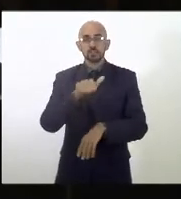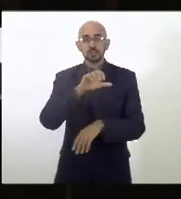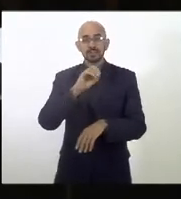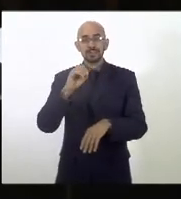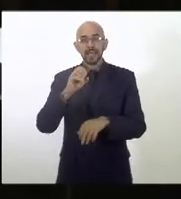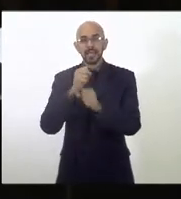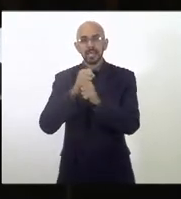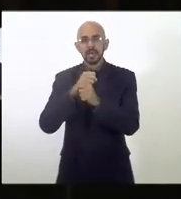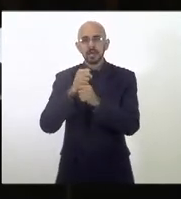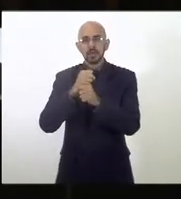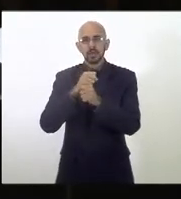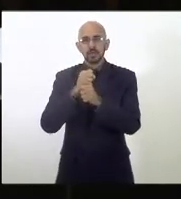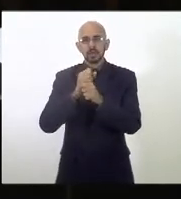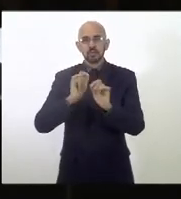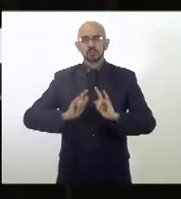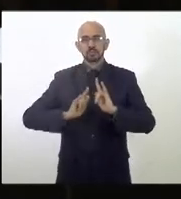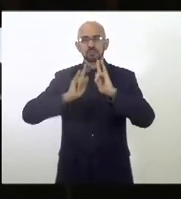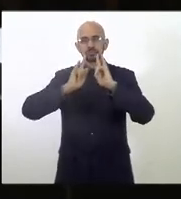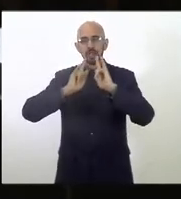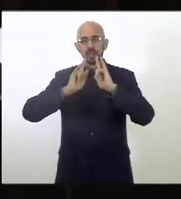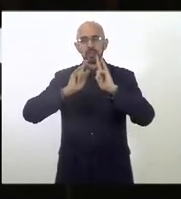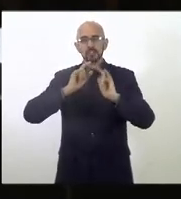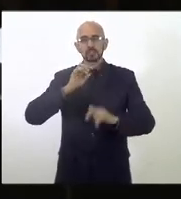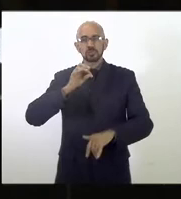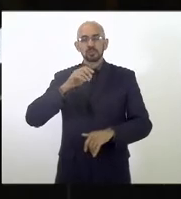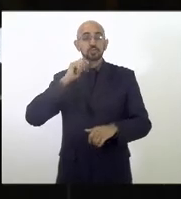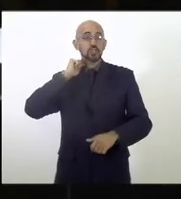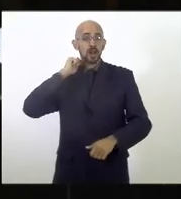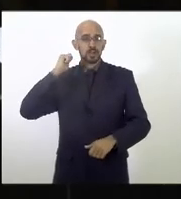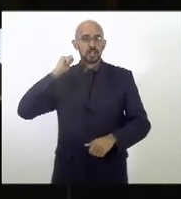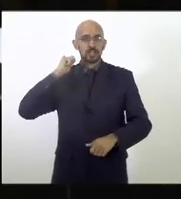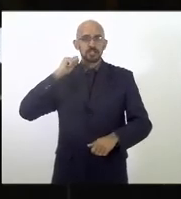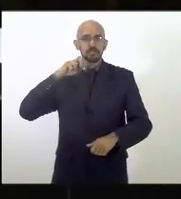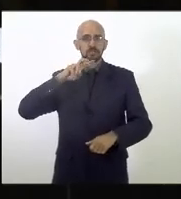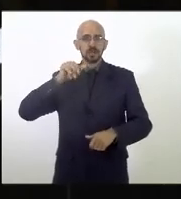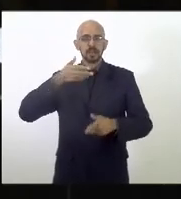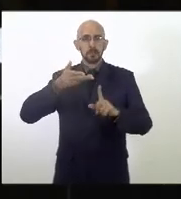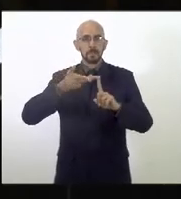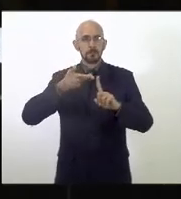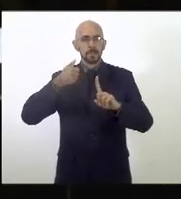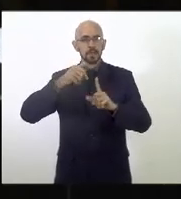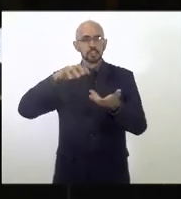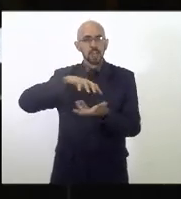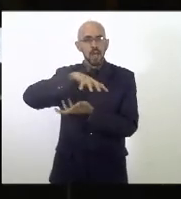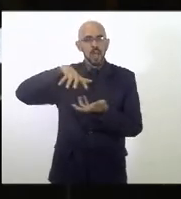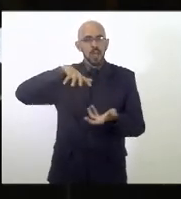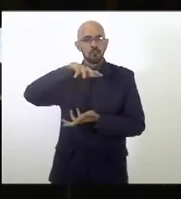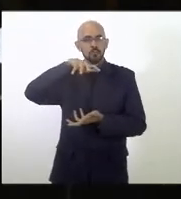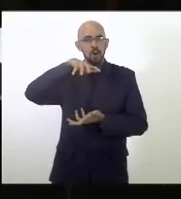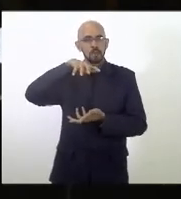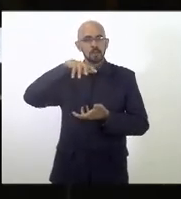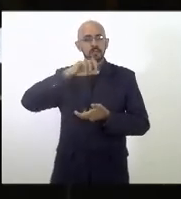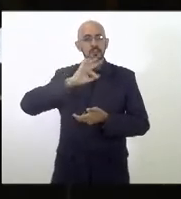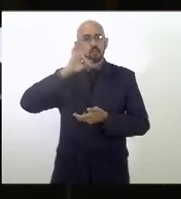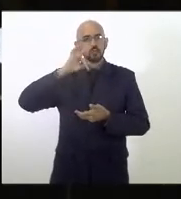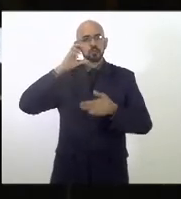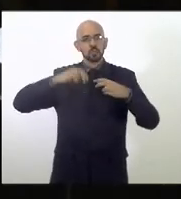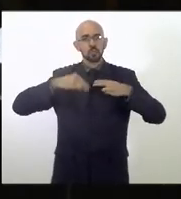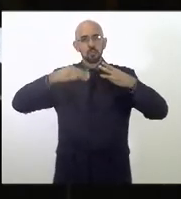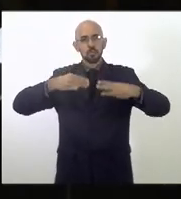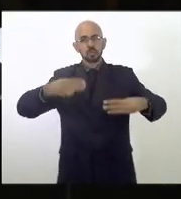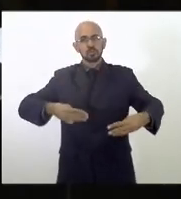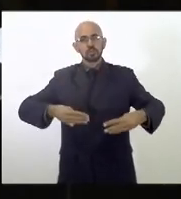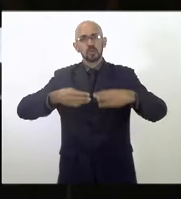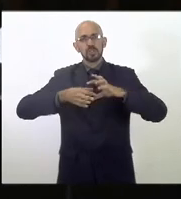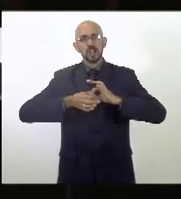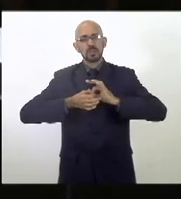Tiradentes passará por obras merecidas, se preparando para sediar o futuro Museu da Democracia, por onde passou grande